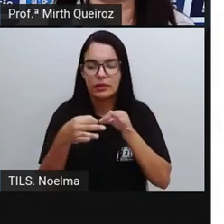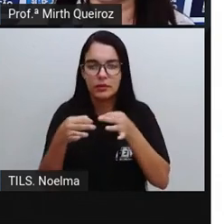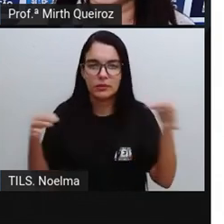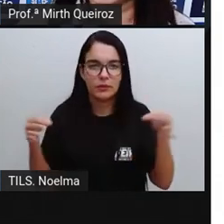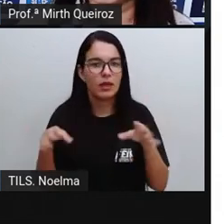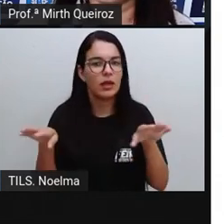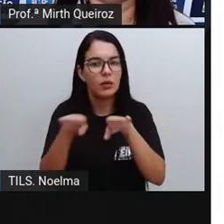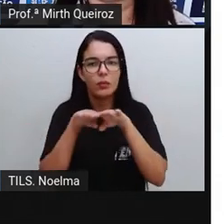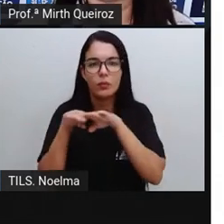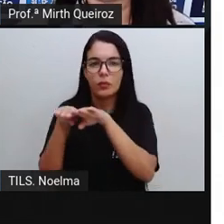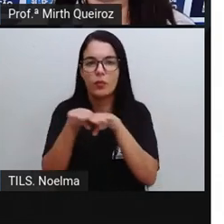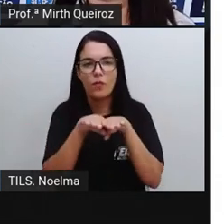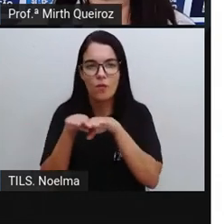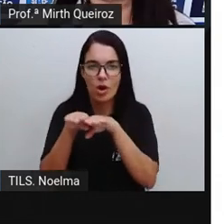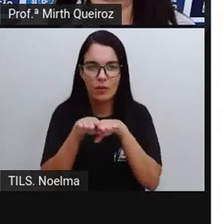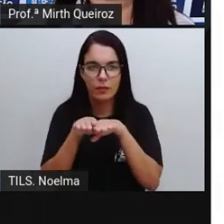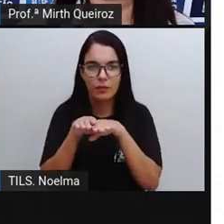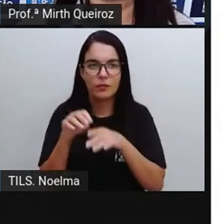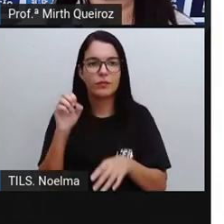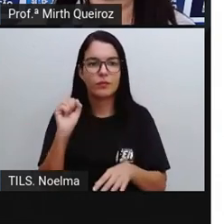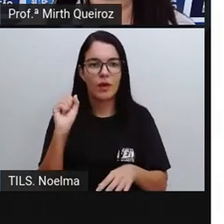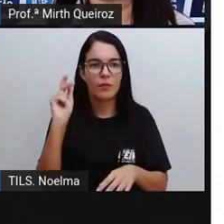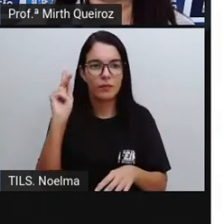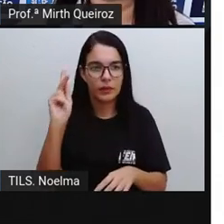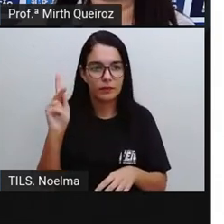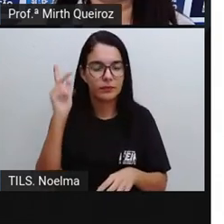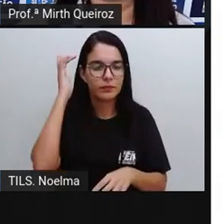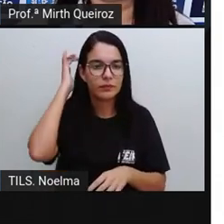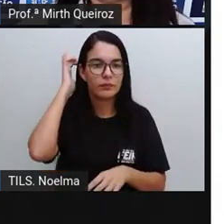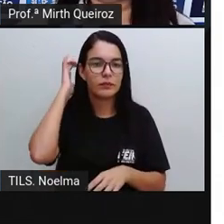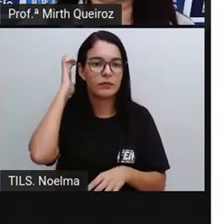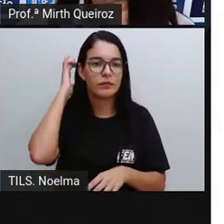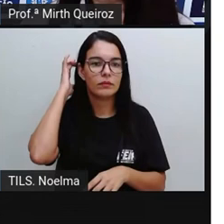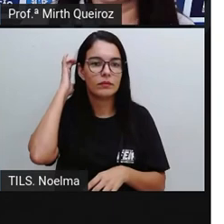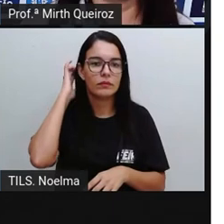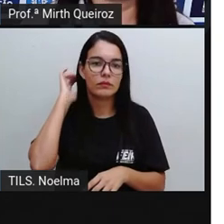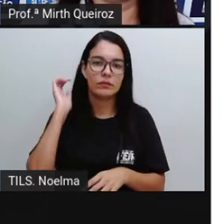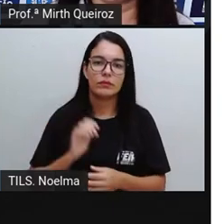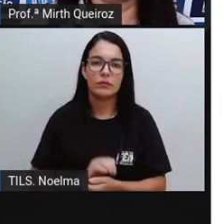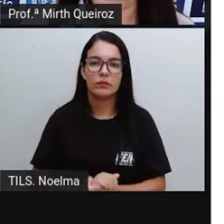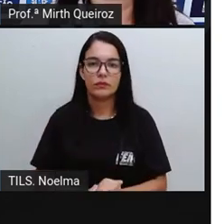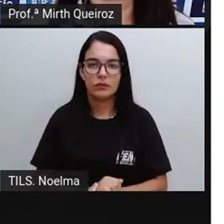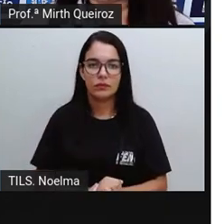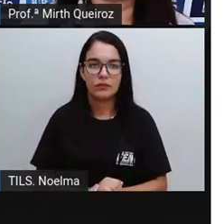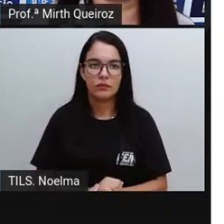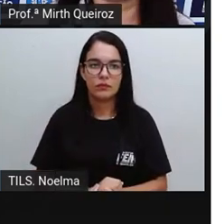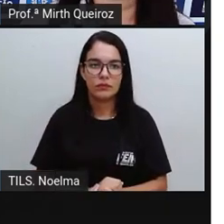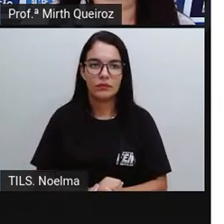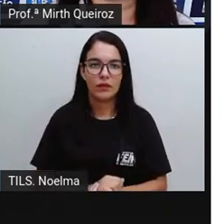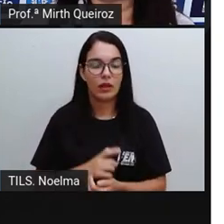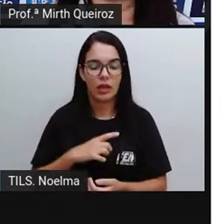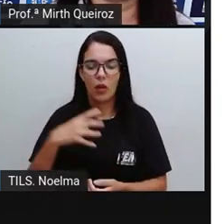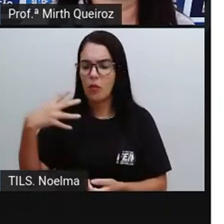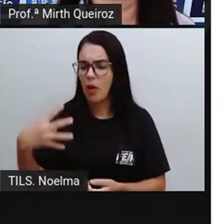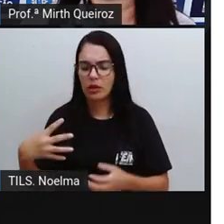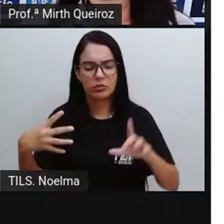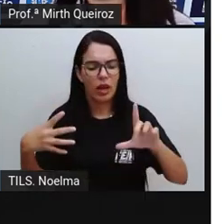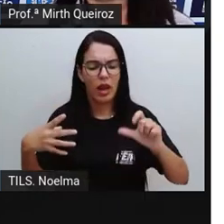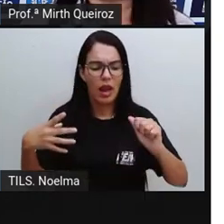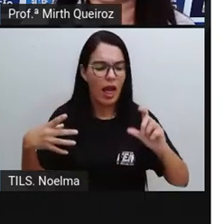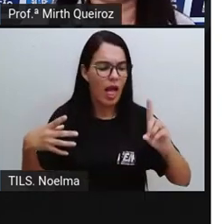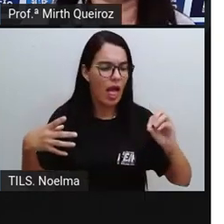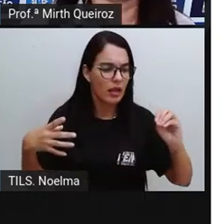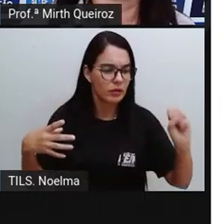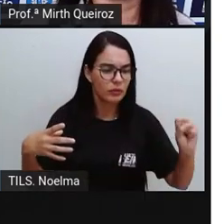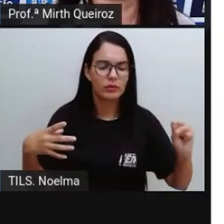você coloque ele ali dentro da sua obra de arte, ele vai ser um trapézio, vai ter 4 lados, vai ter 4 vértices, vai ter 2